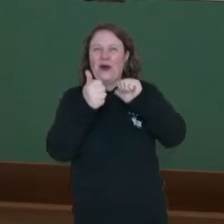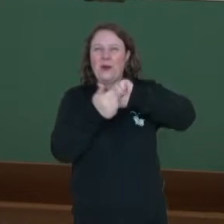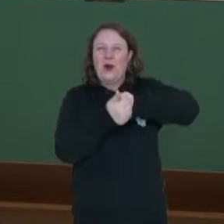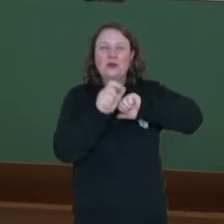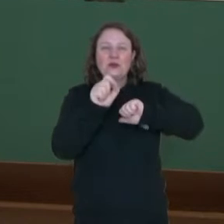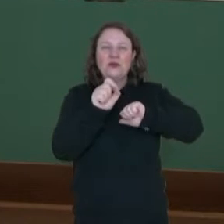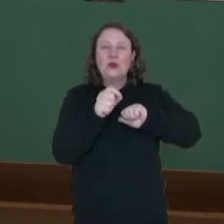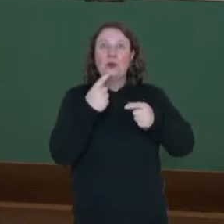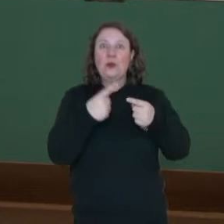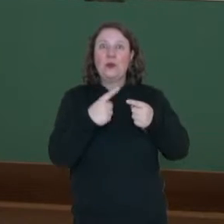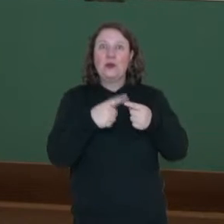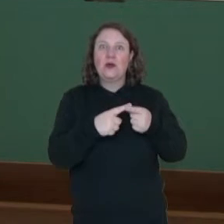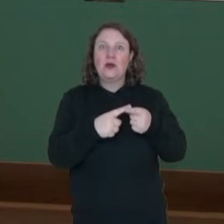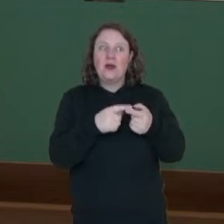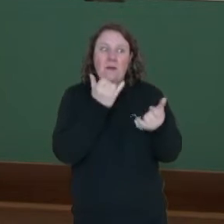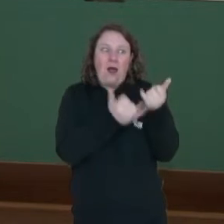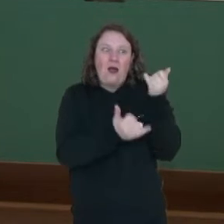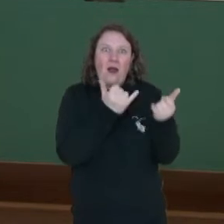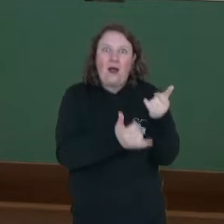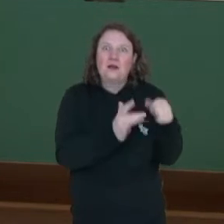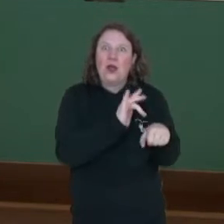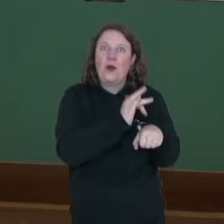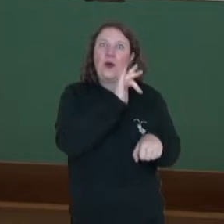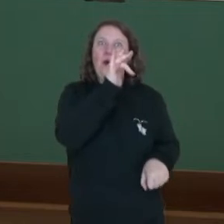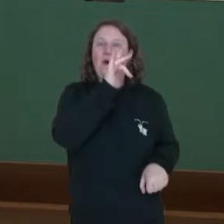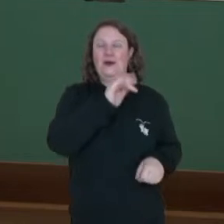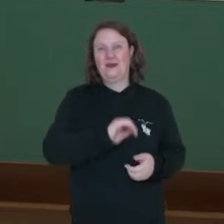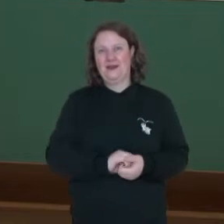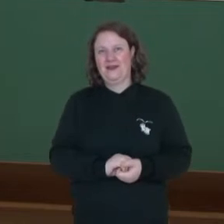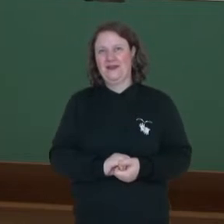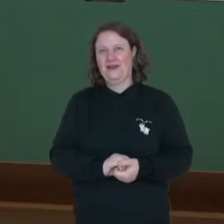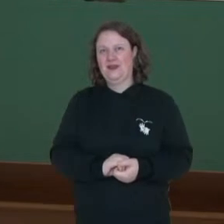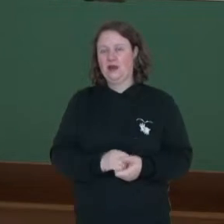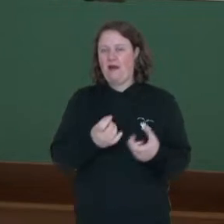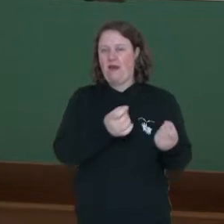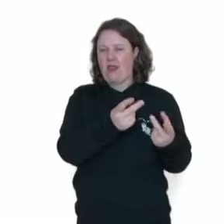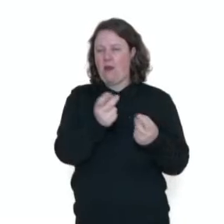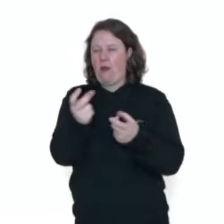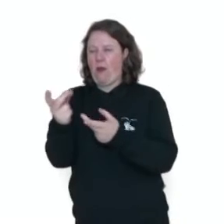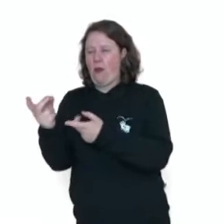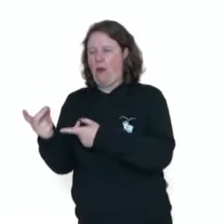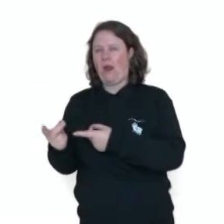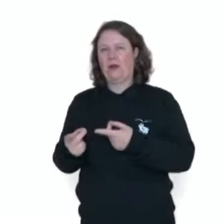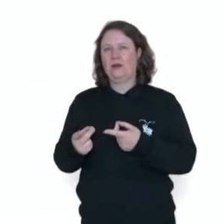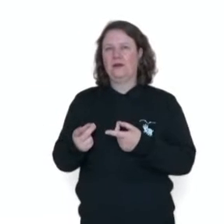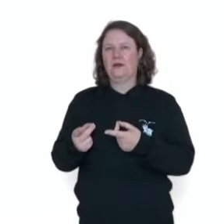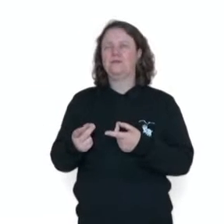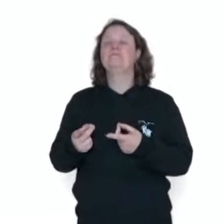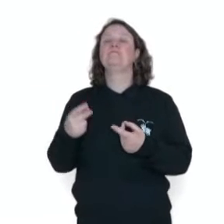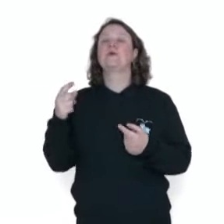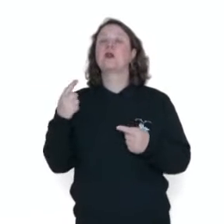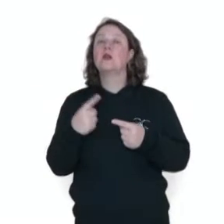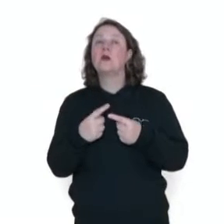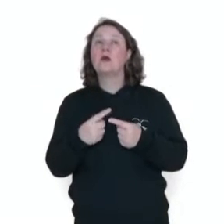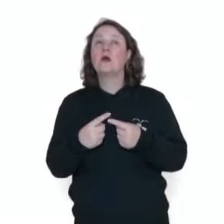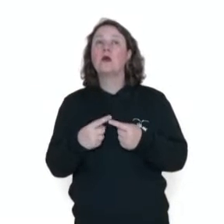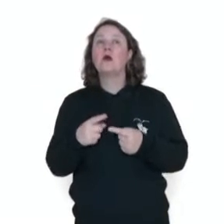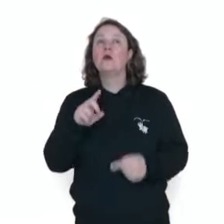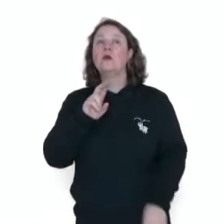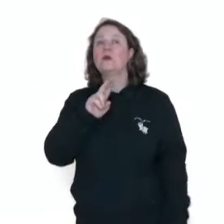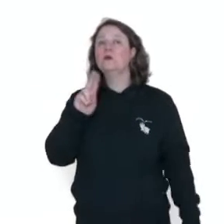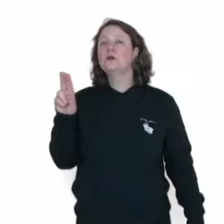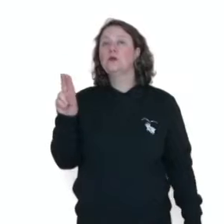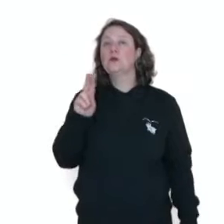né, porque o café vai ter esse apelido. Nome dado aos cafeicultores, barões de café, nome dado aos